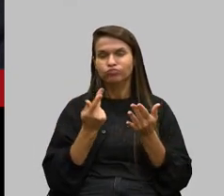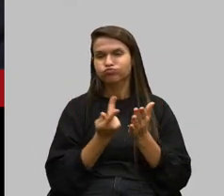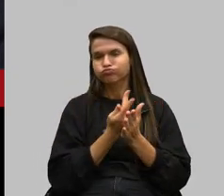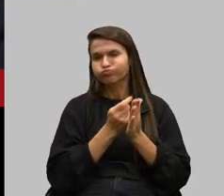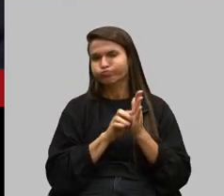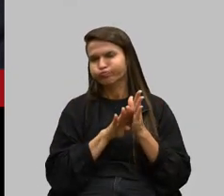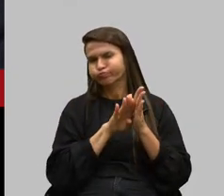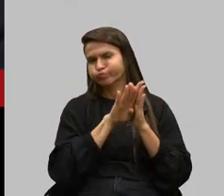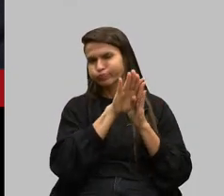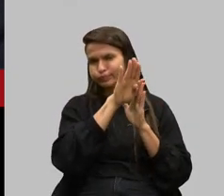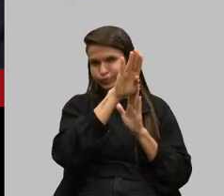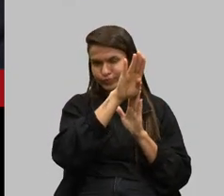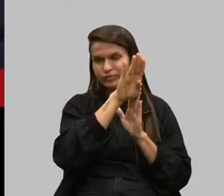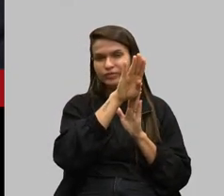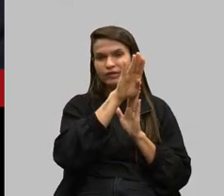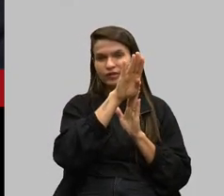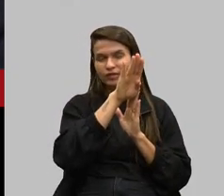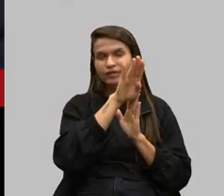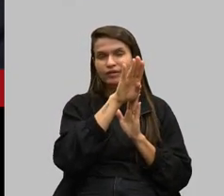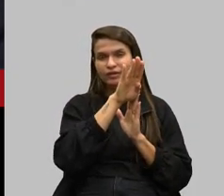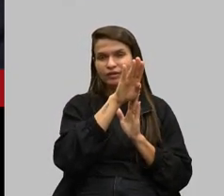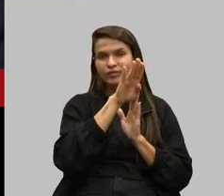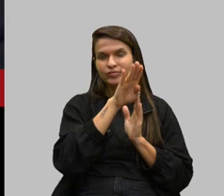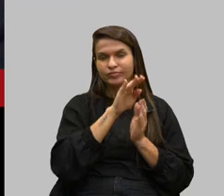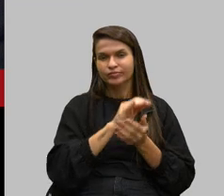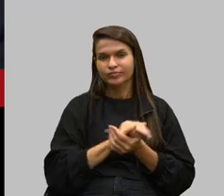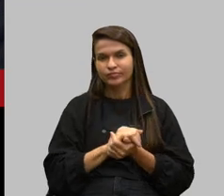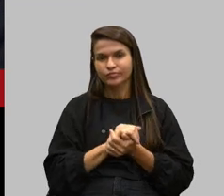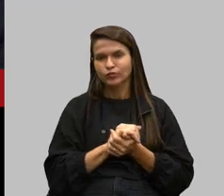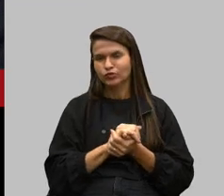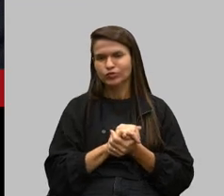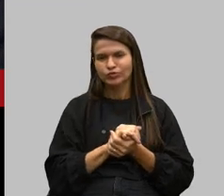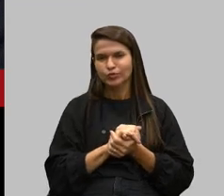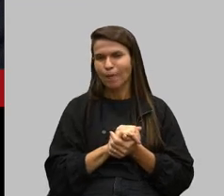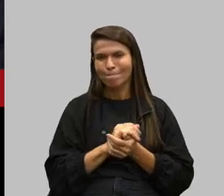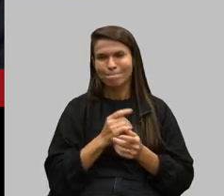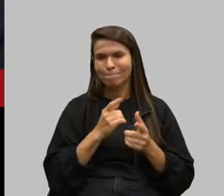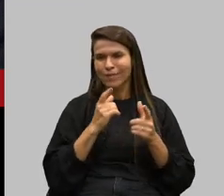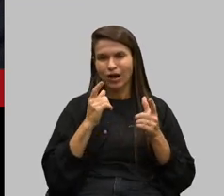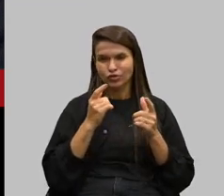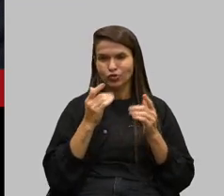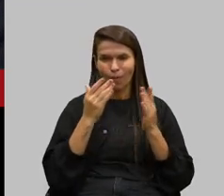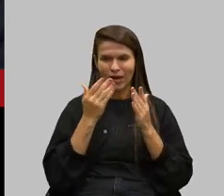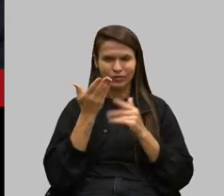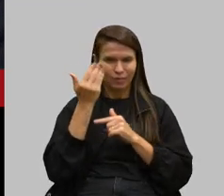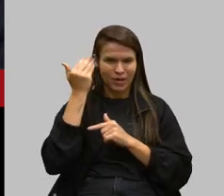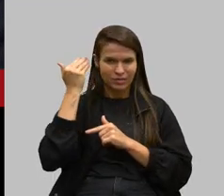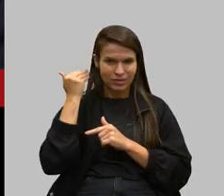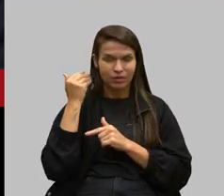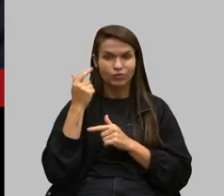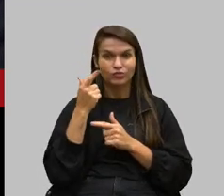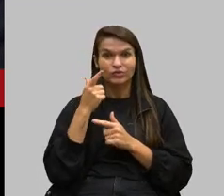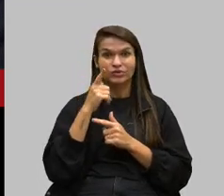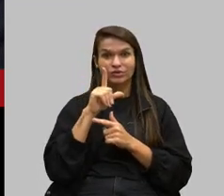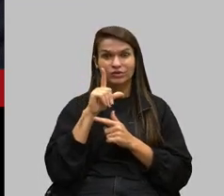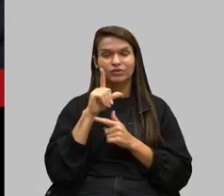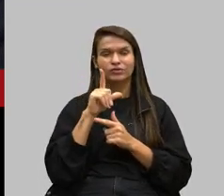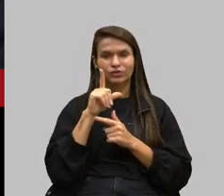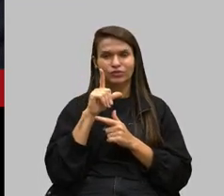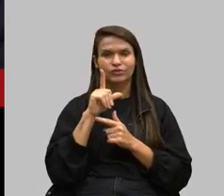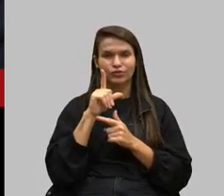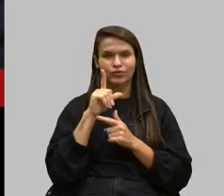muito ter se sido praticamente um dos maiores de todos os tempos a gente conseguiu manter a mortalidade muito baixa